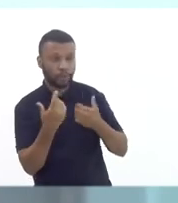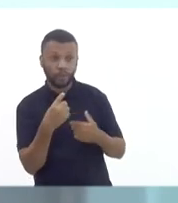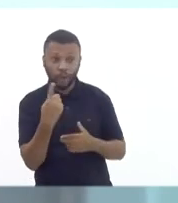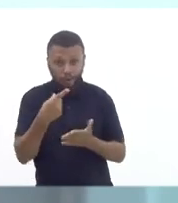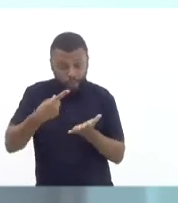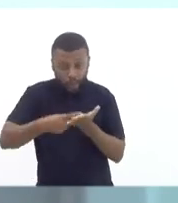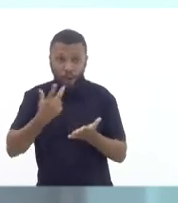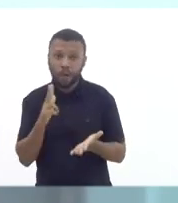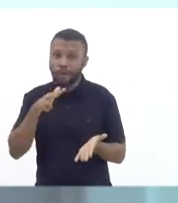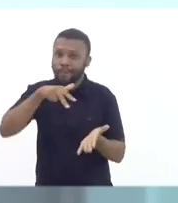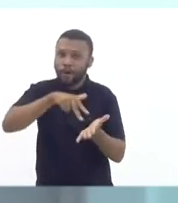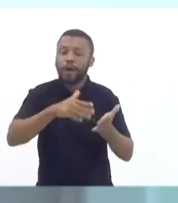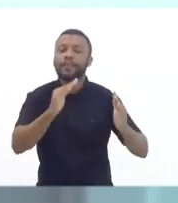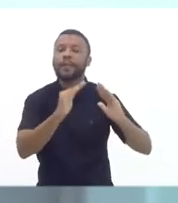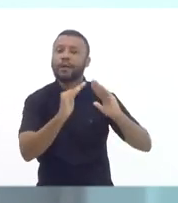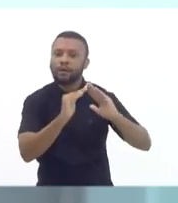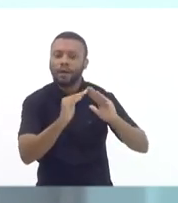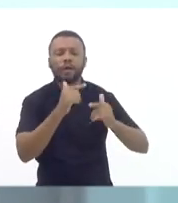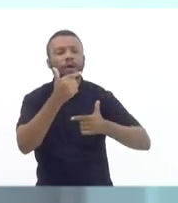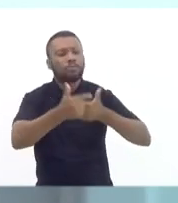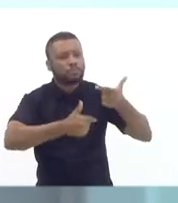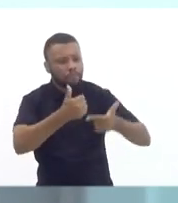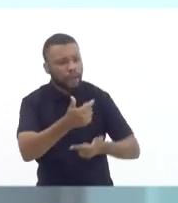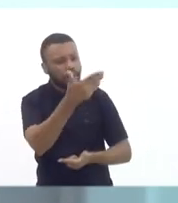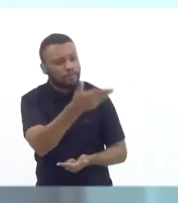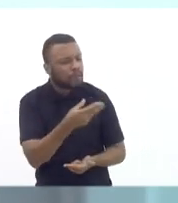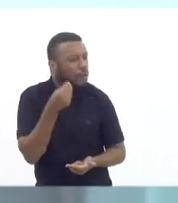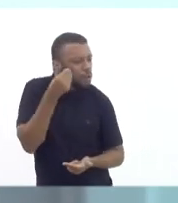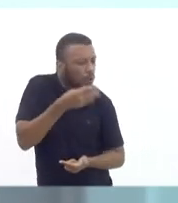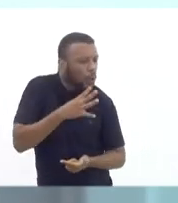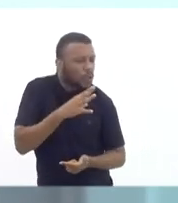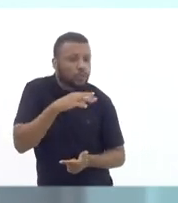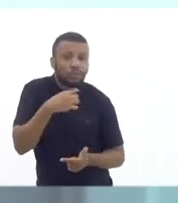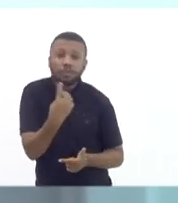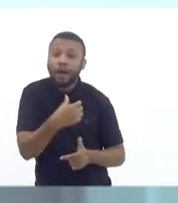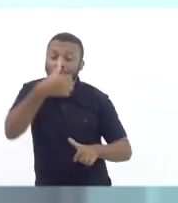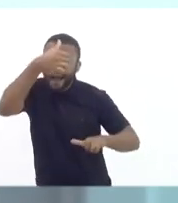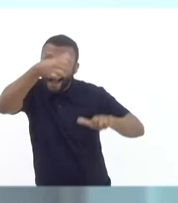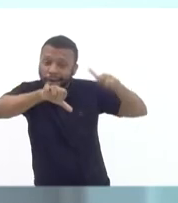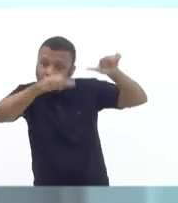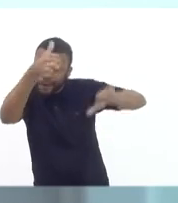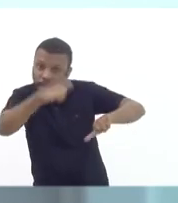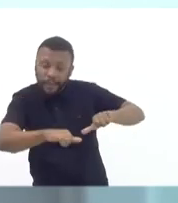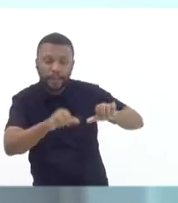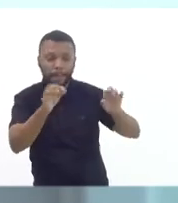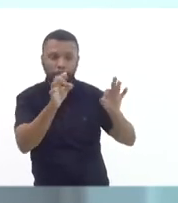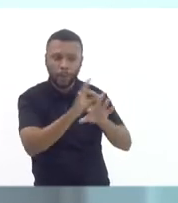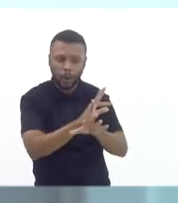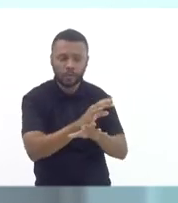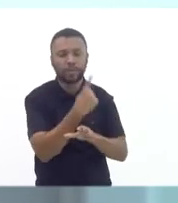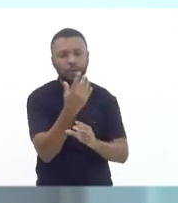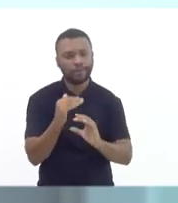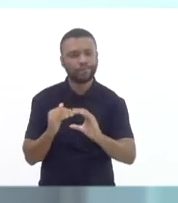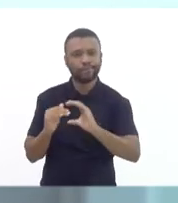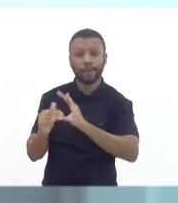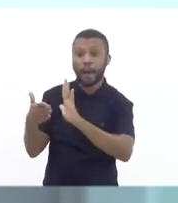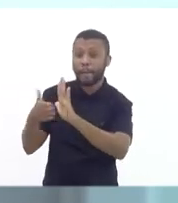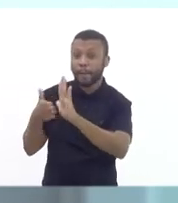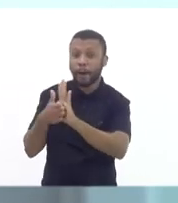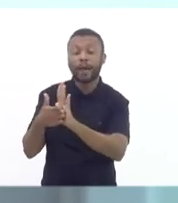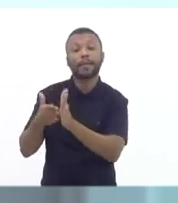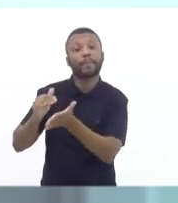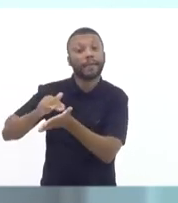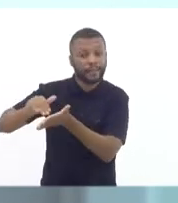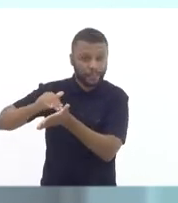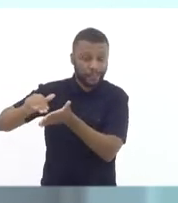vou na sua casa para conhecer o seu trabalho. A gente avalia aquela condição e leva isso como proposta para a Secretaria de Trânsito, mostrando